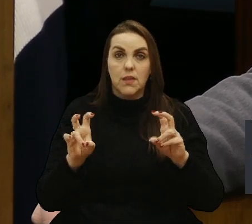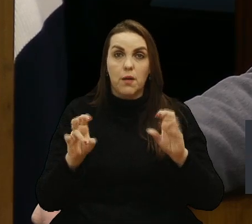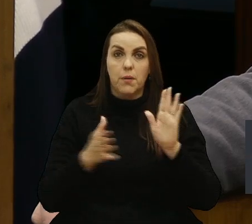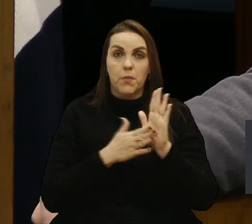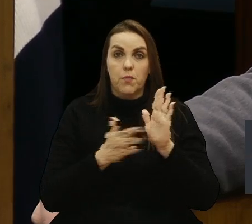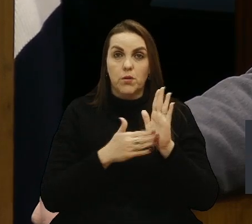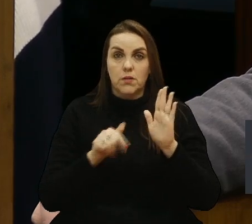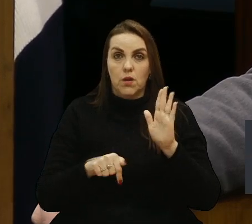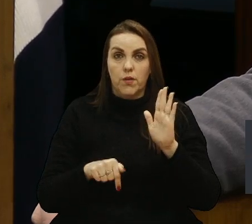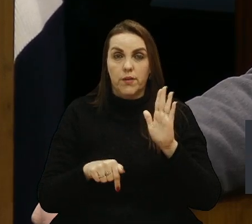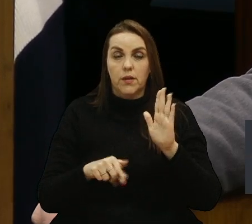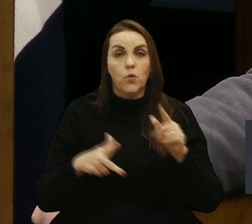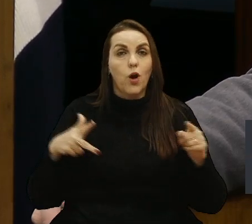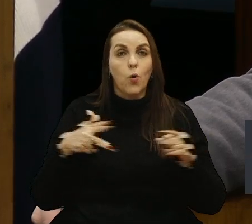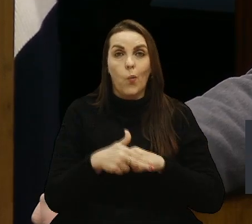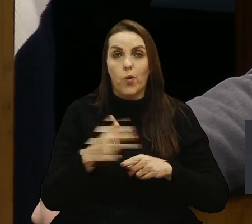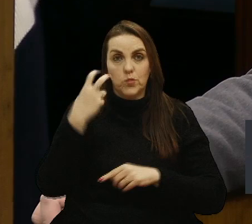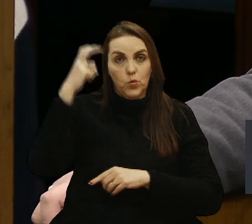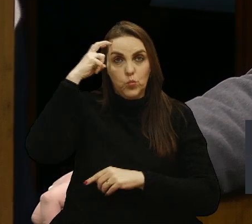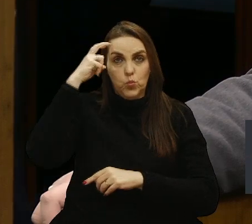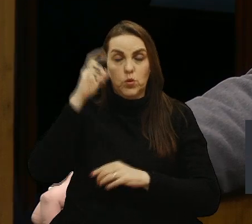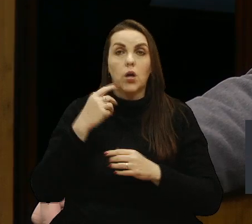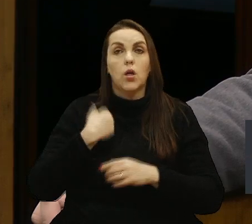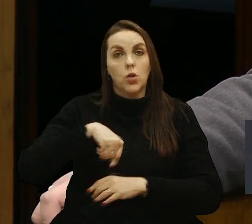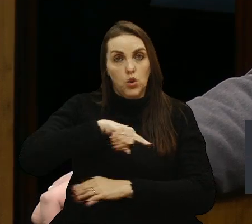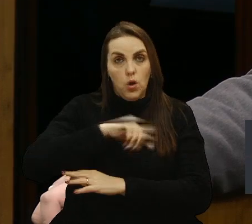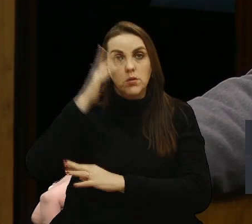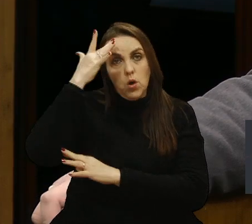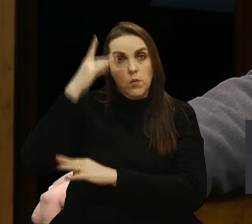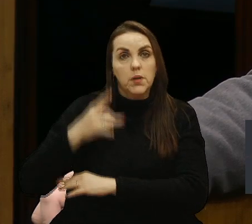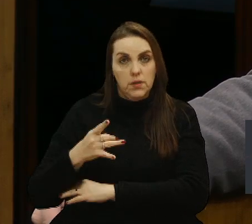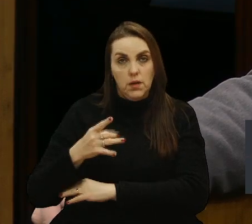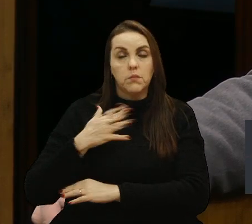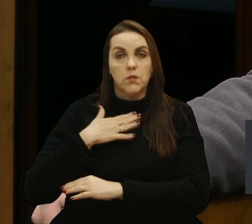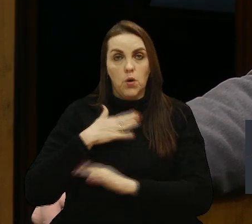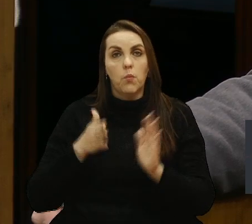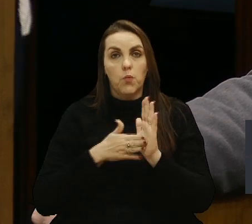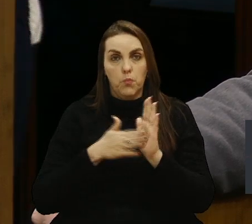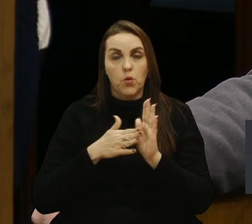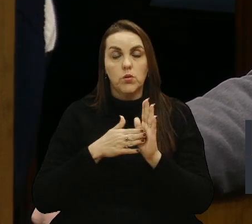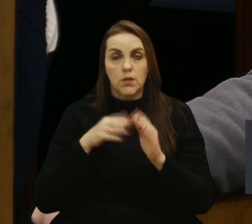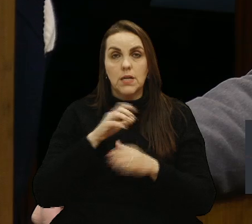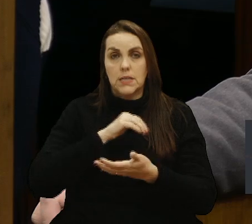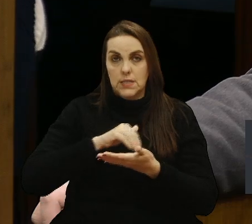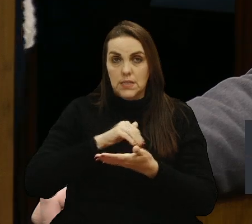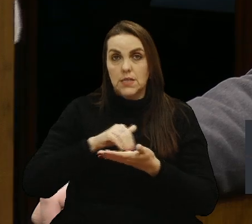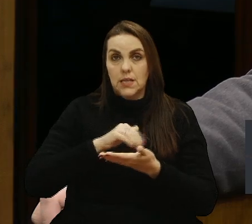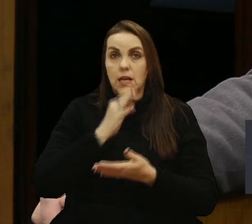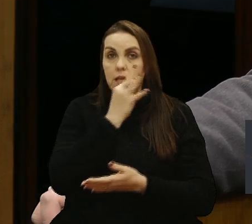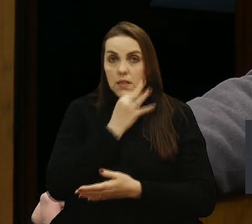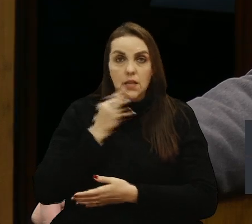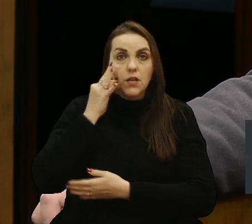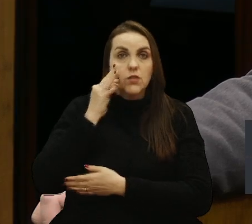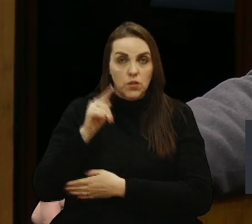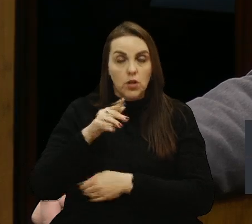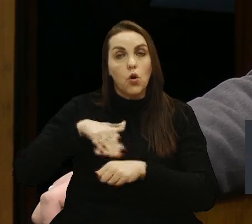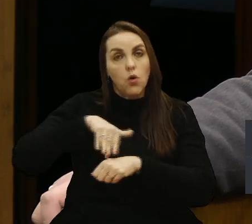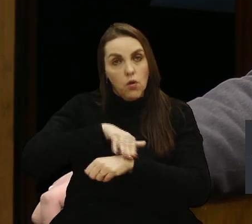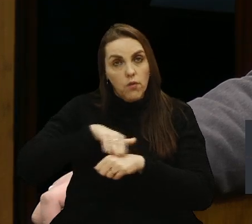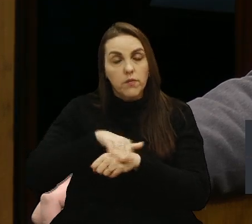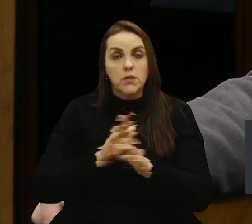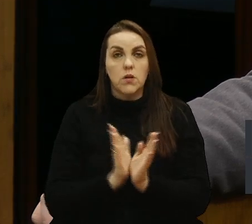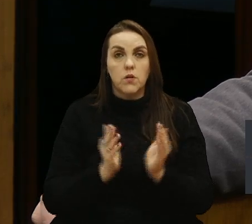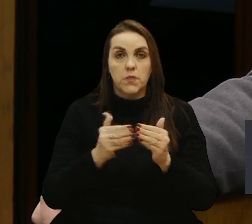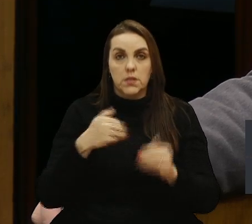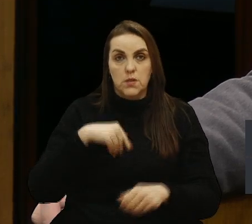não é o corte na cultura, que nós entendemos, e eu propus, inclusive, a secretária Tatiane que conversasse com a comissão desta casa,